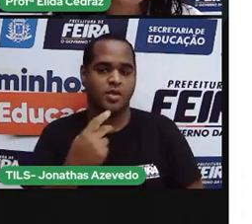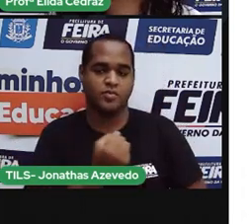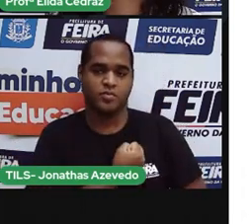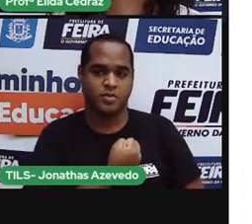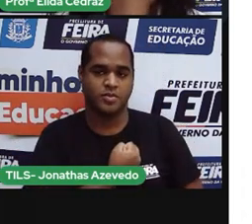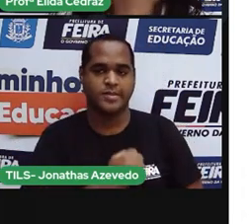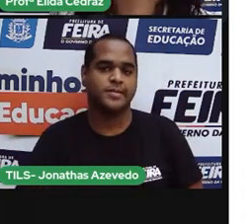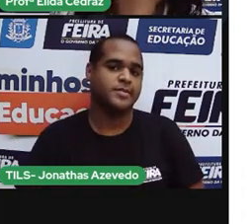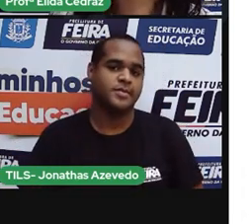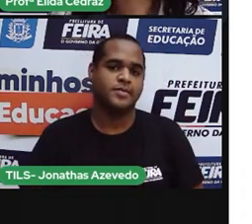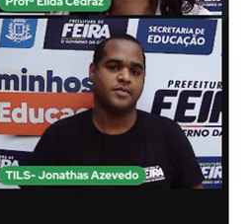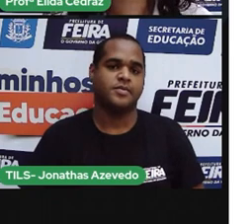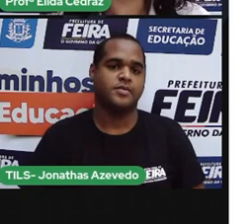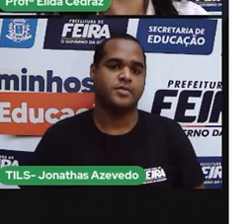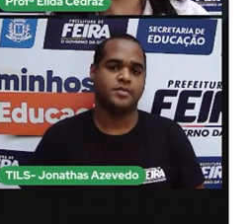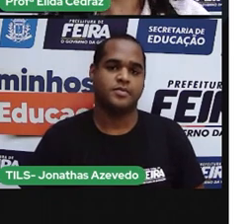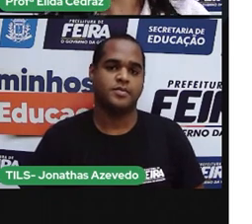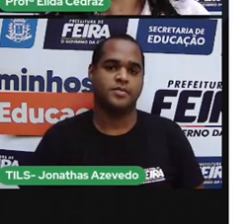probleminhas.